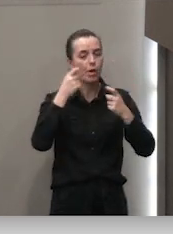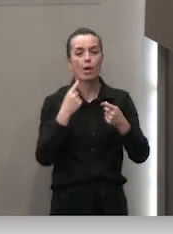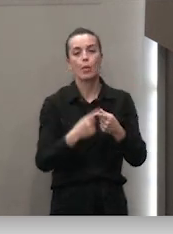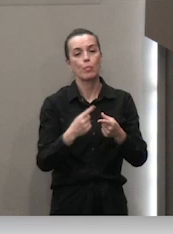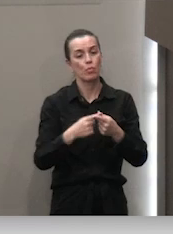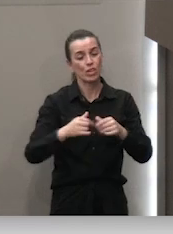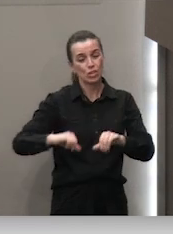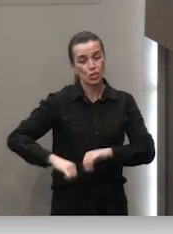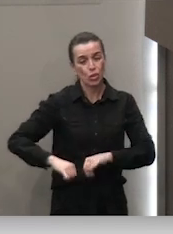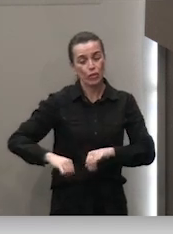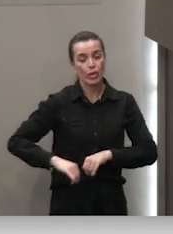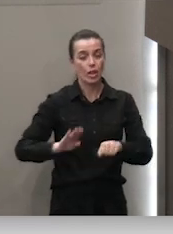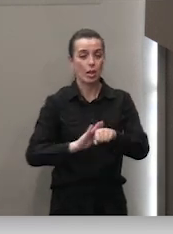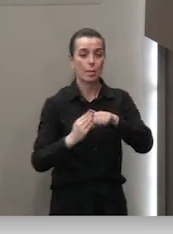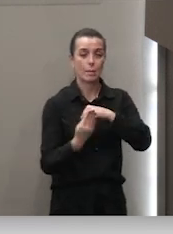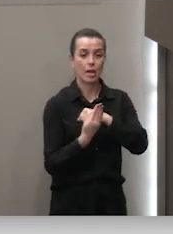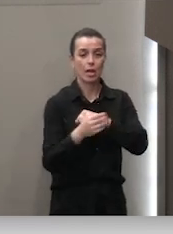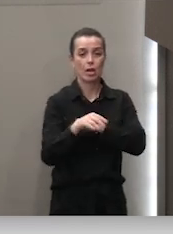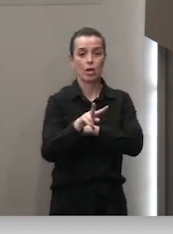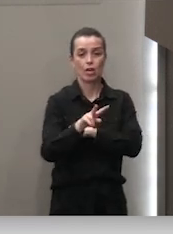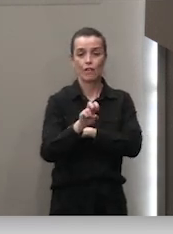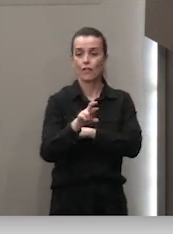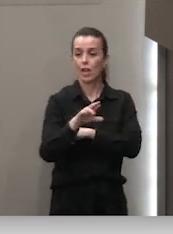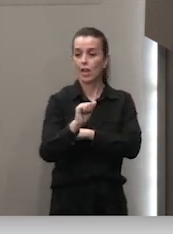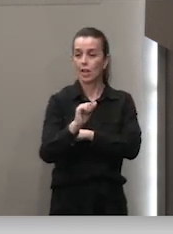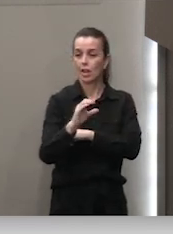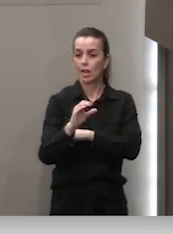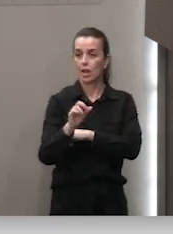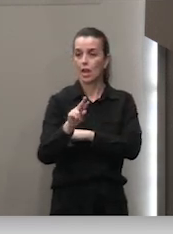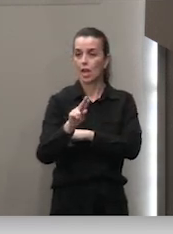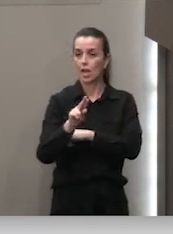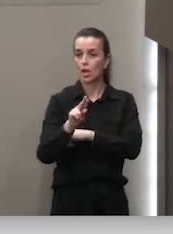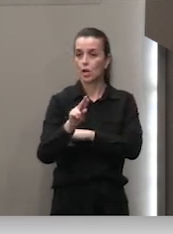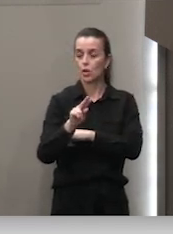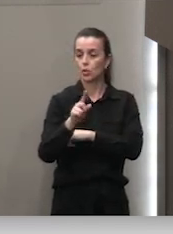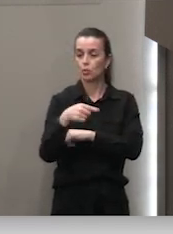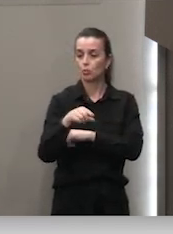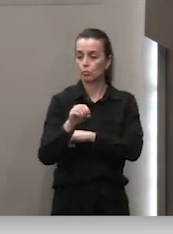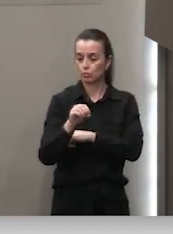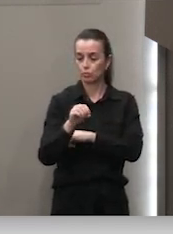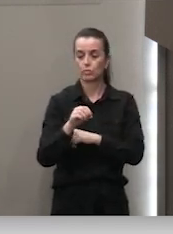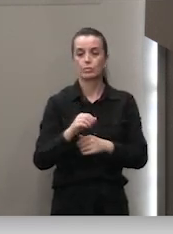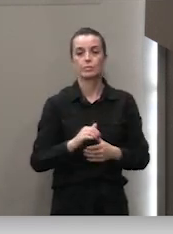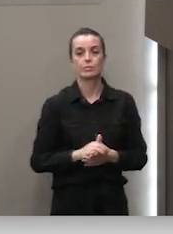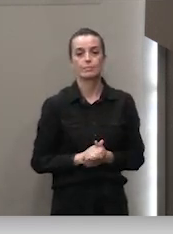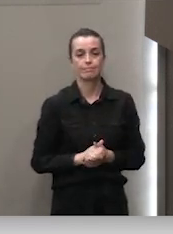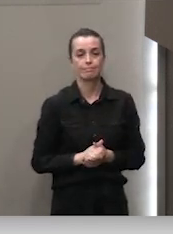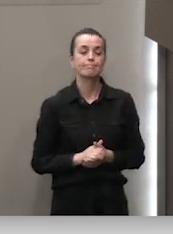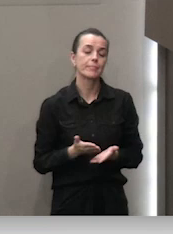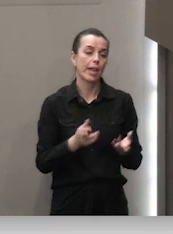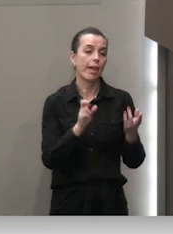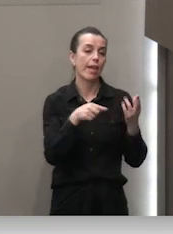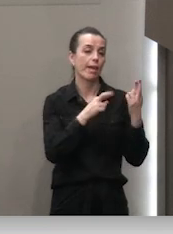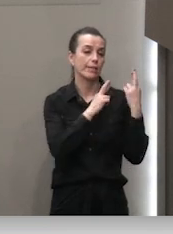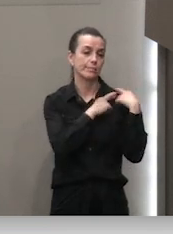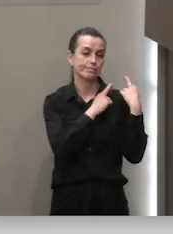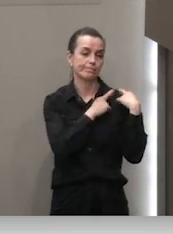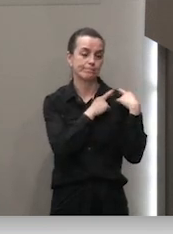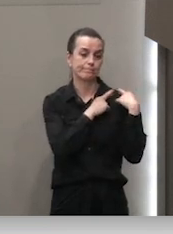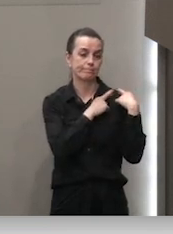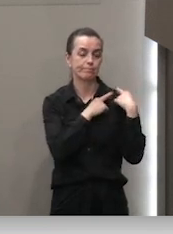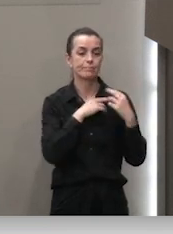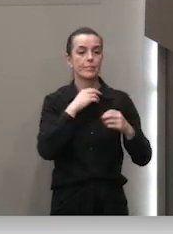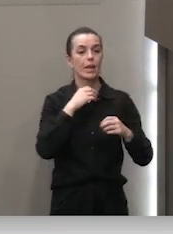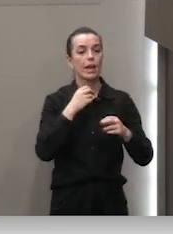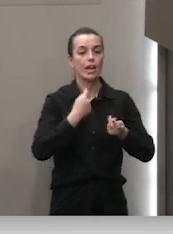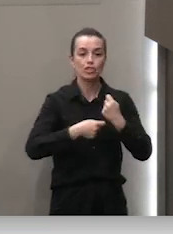esse registro que esse vereador aqui não está aqui para tapar o sol com a peneira e nunca estará. É responsabilidade da administração, da Secretaria de Obras,